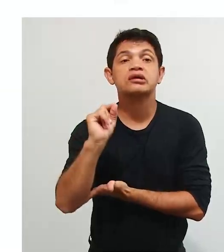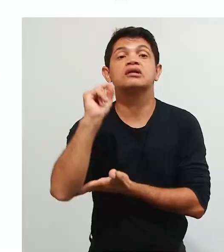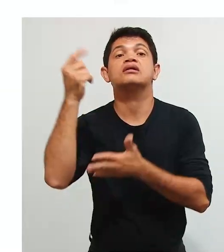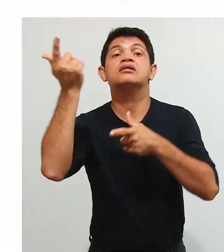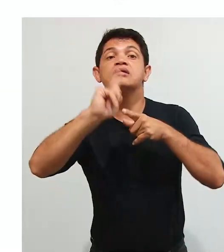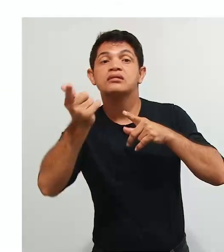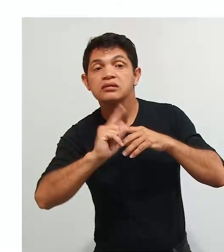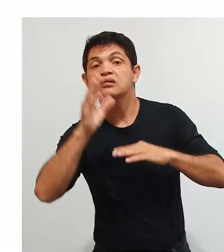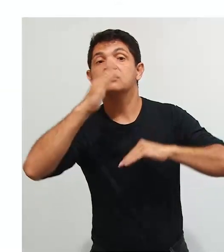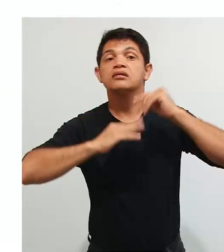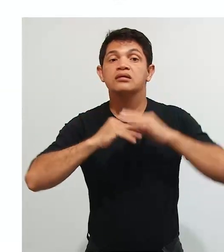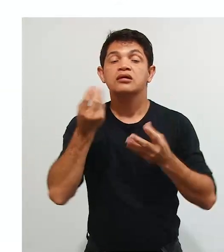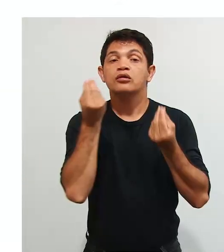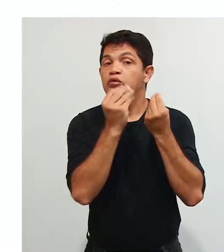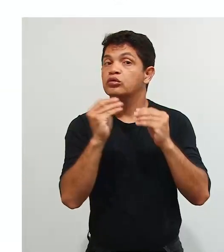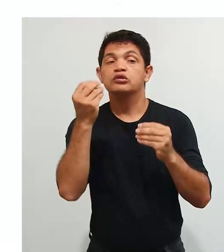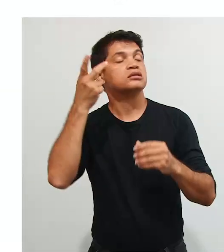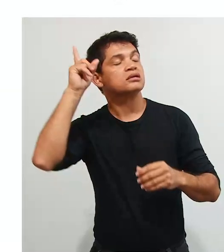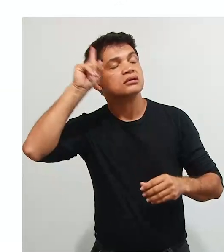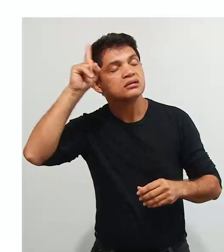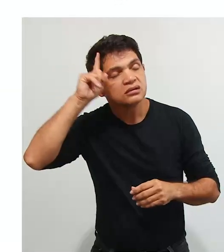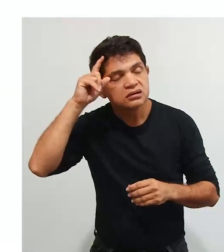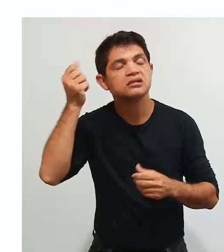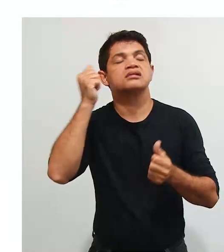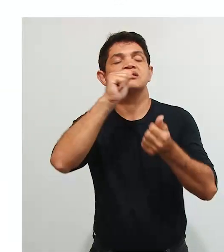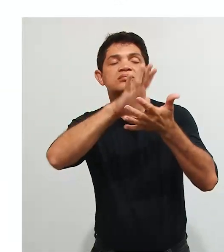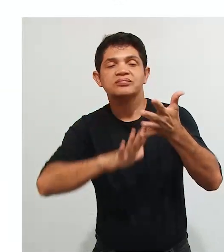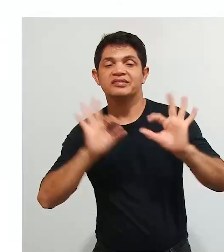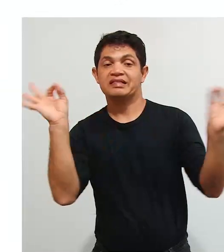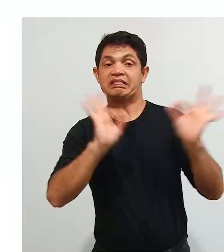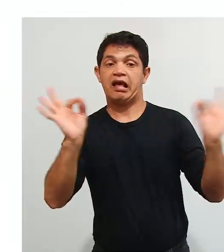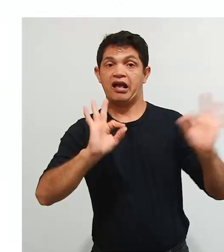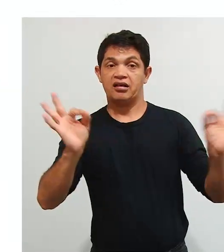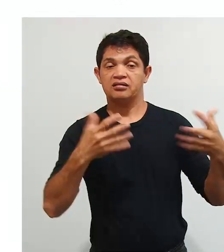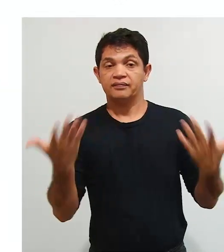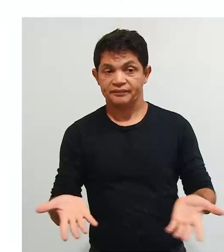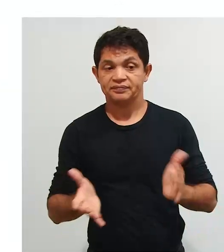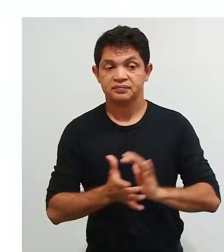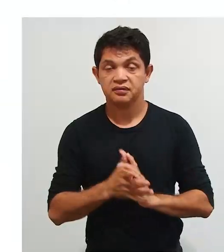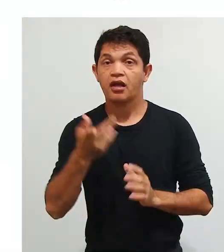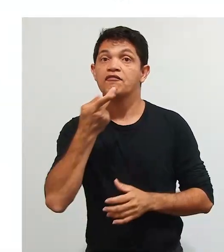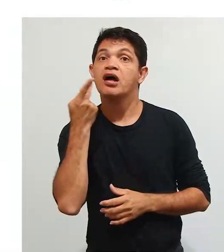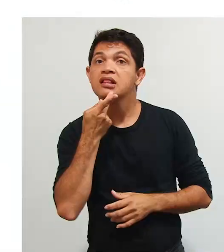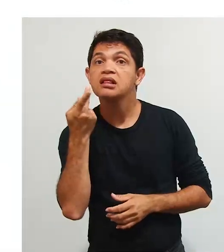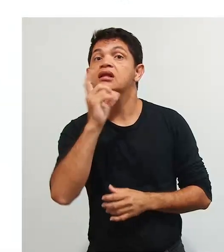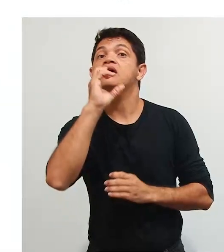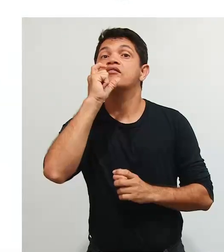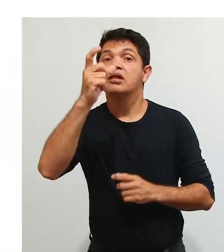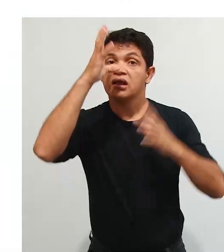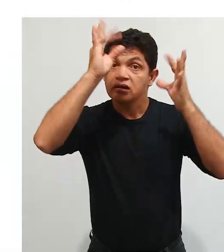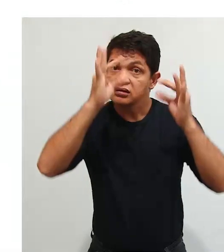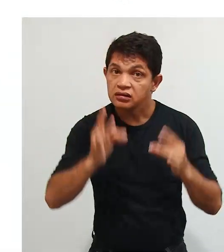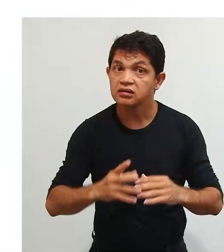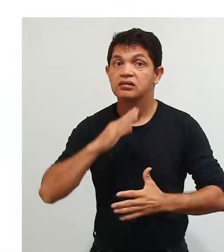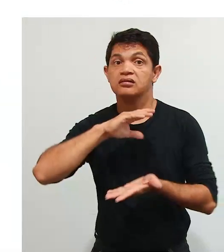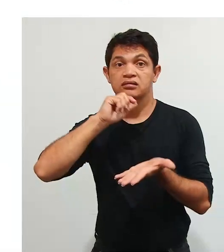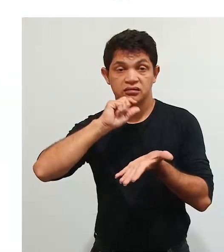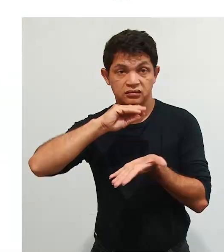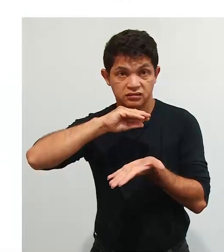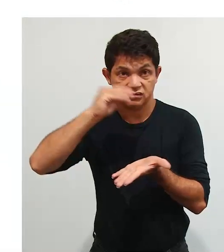Numa discussão do dia a dia, sem assertividade, não vou nem te falar minha opinião, porque